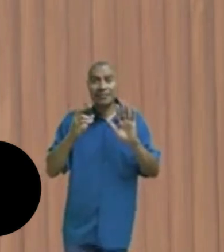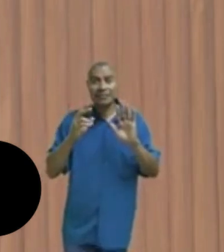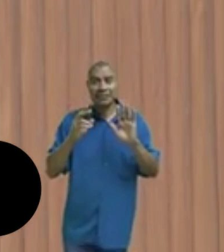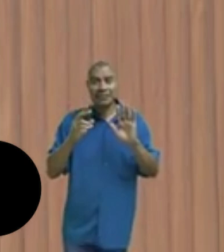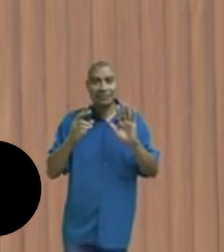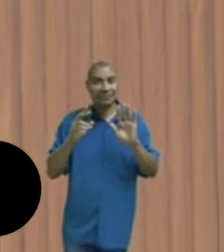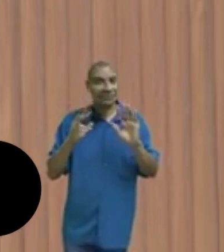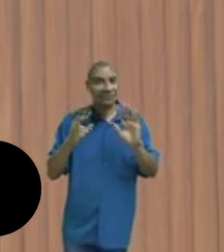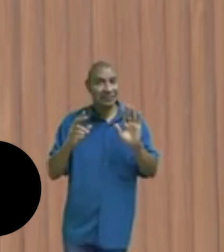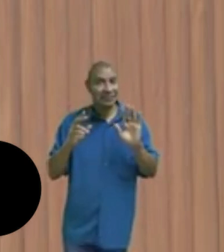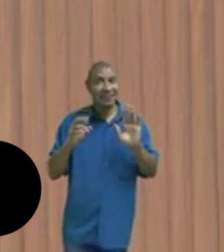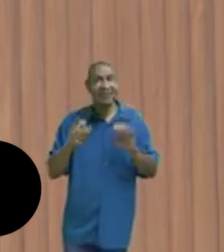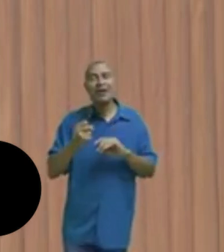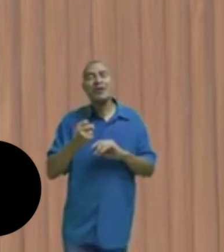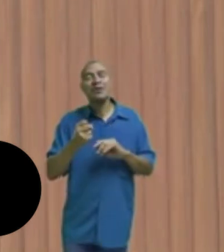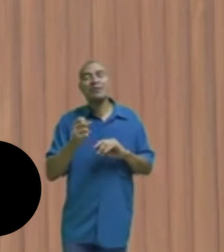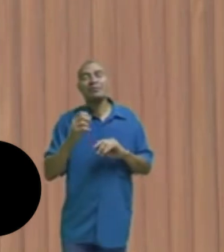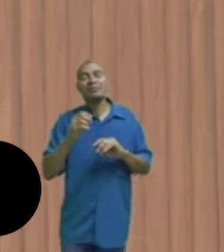me aparece.